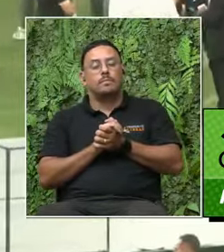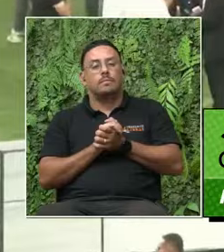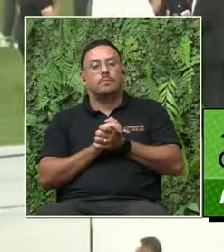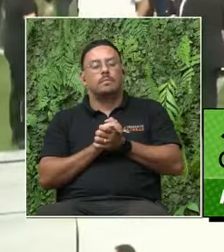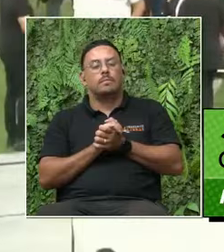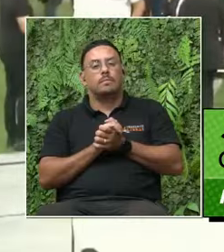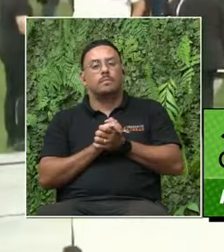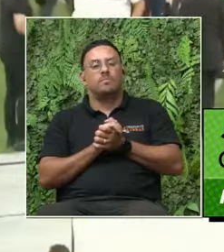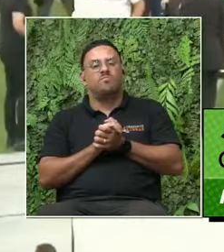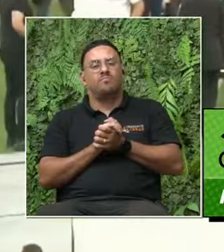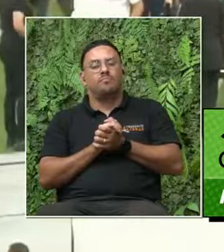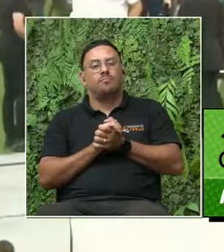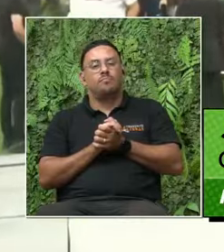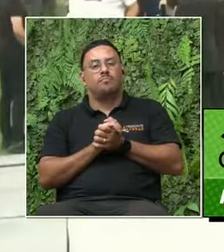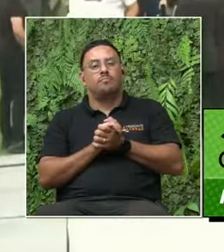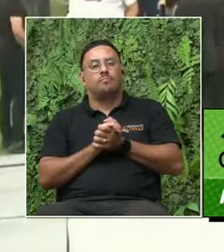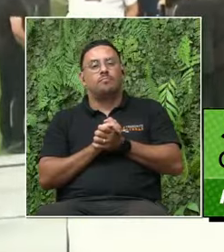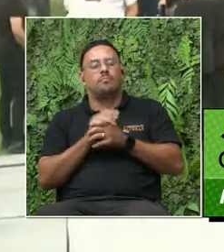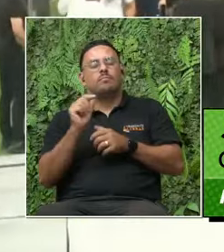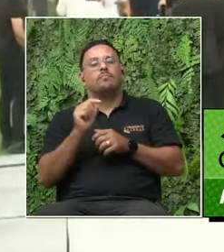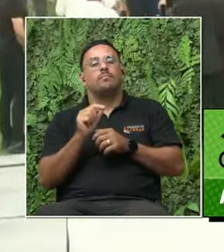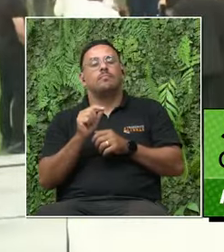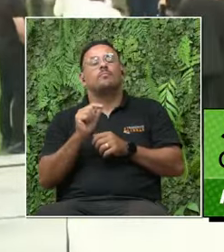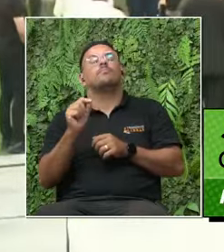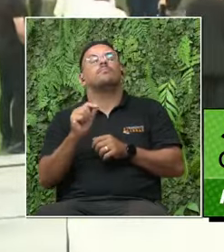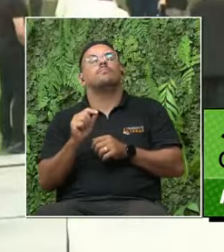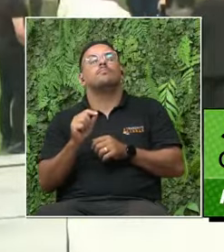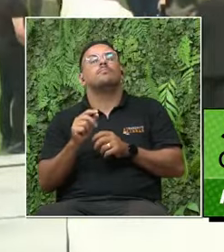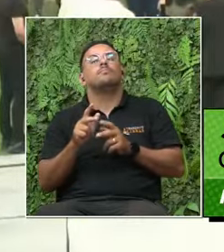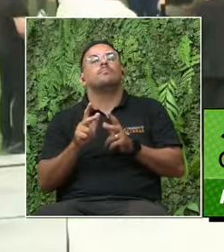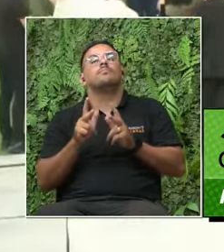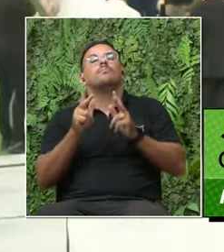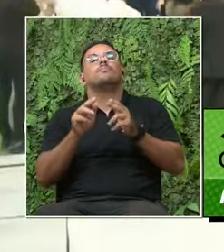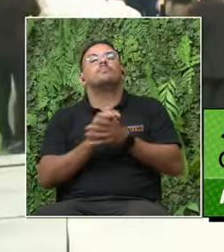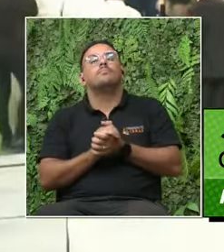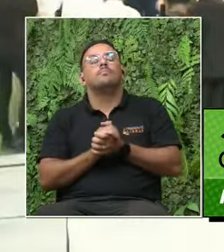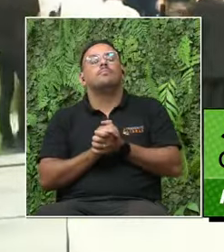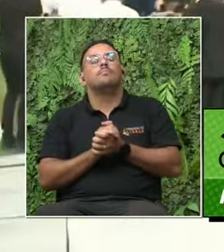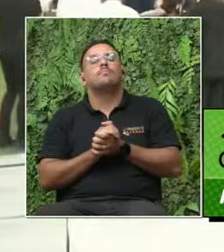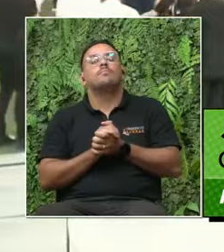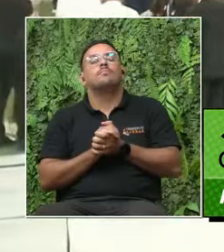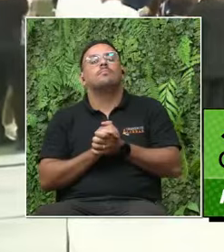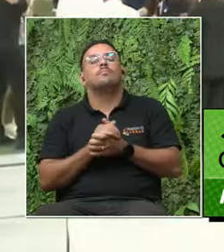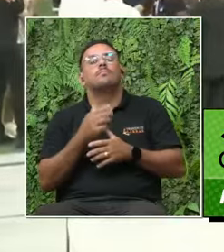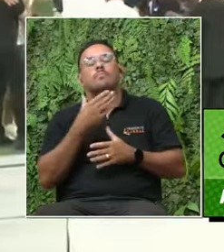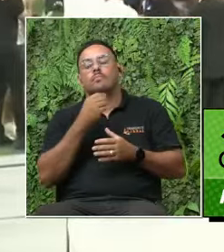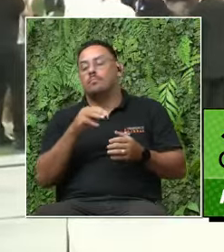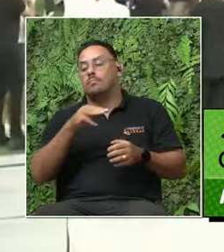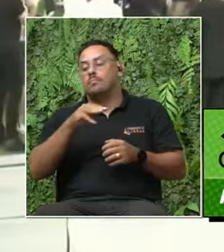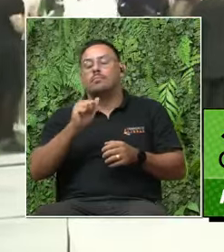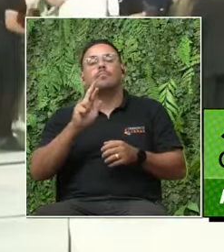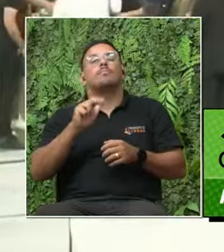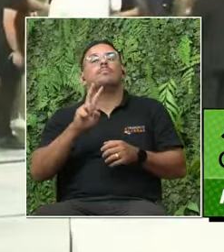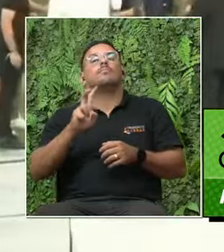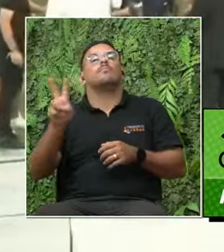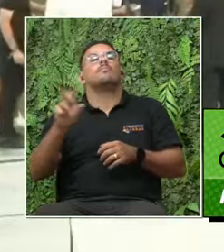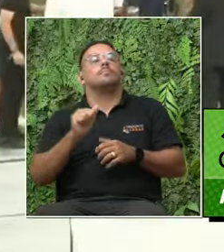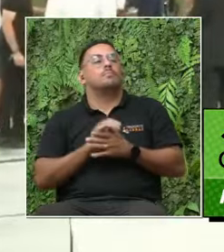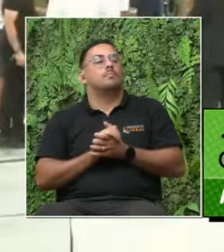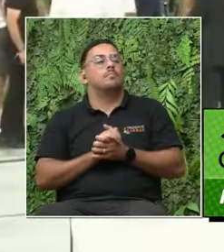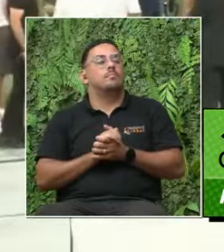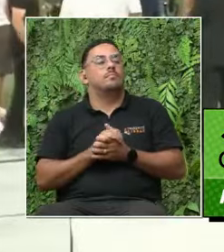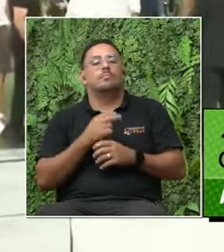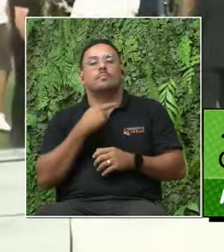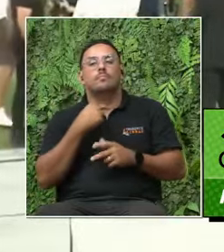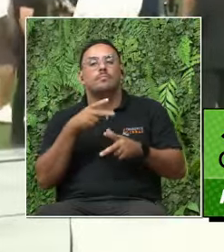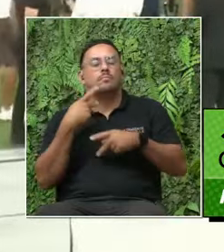reamar você tá achando que ele é quem ele Mou quem boneco do hul que agora ele tá até se achando Marvel ele não é Marvel vagabundo ó não